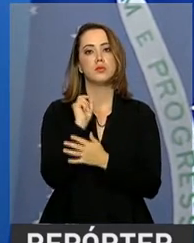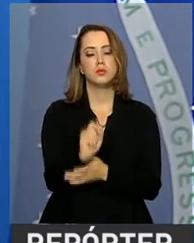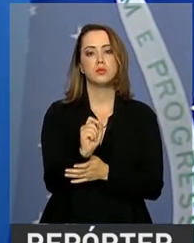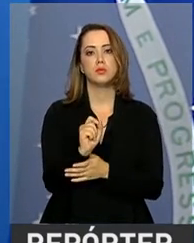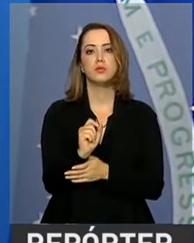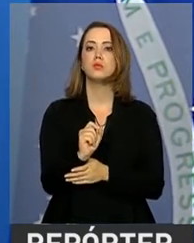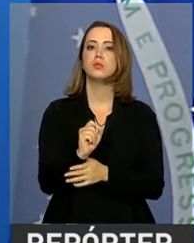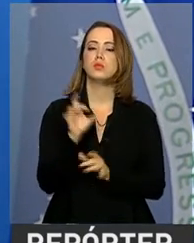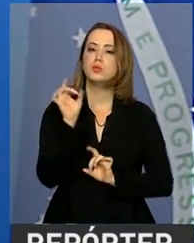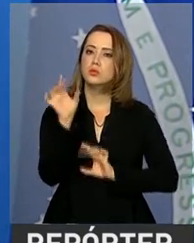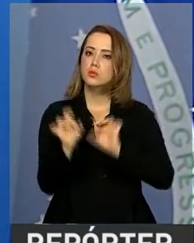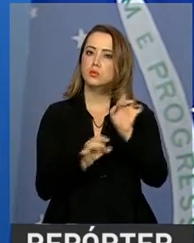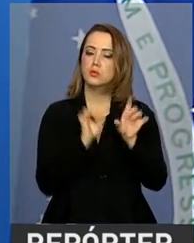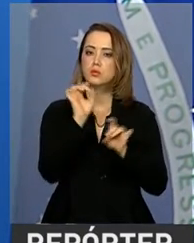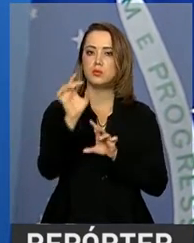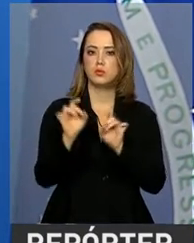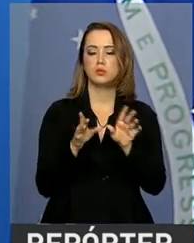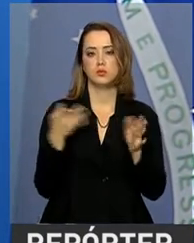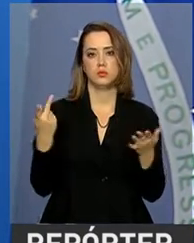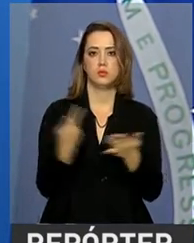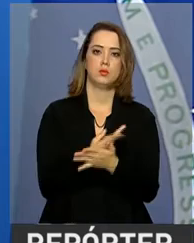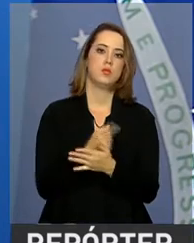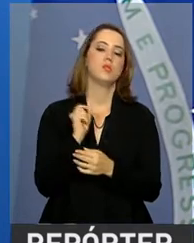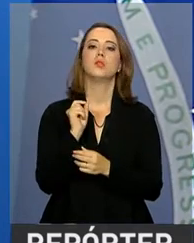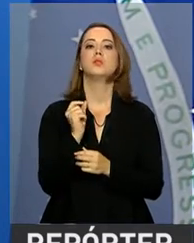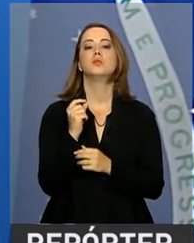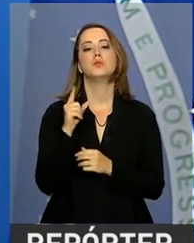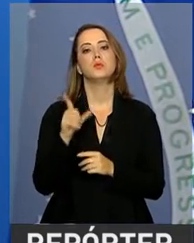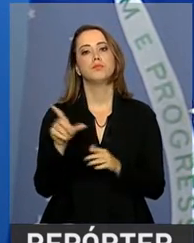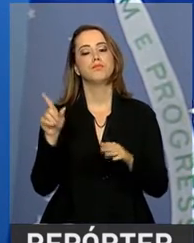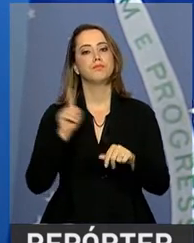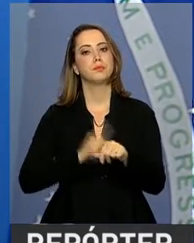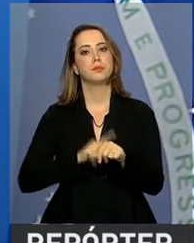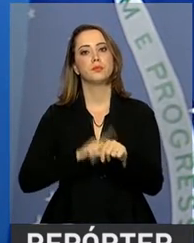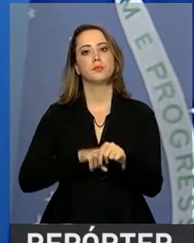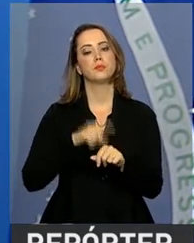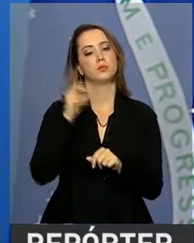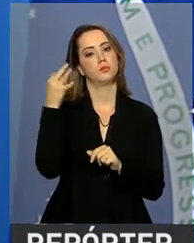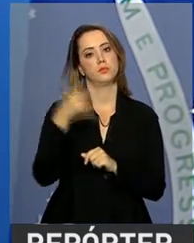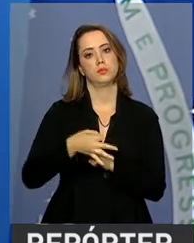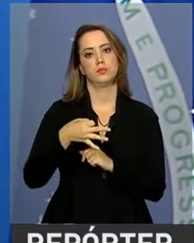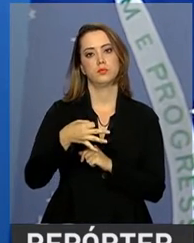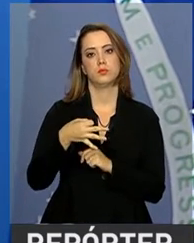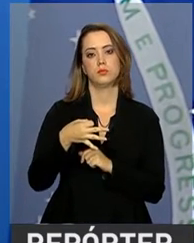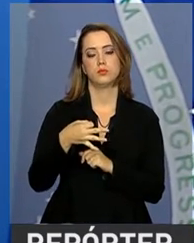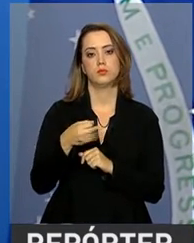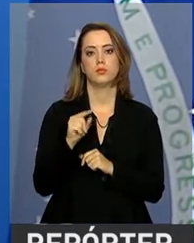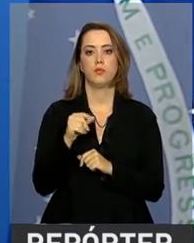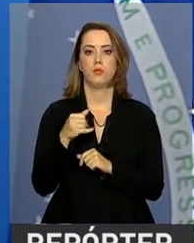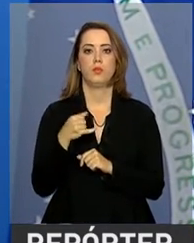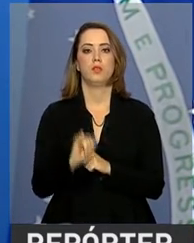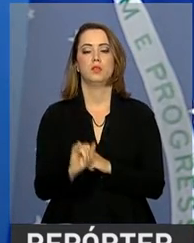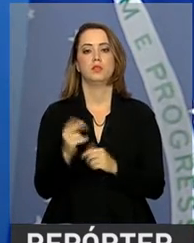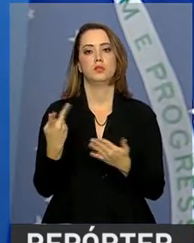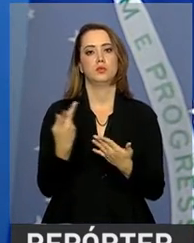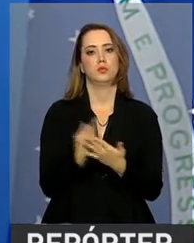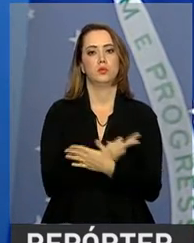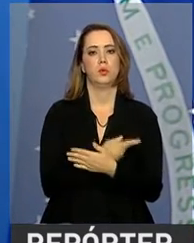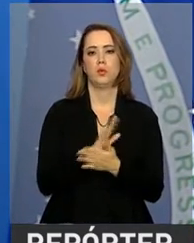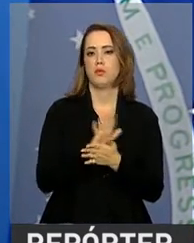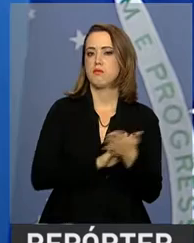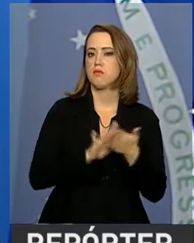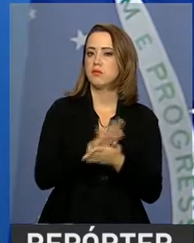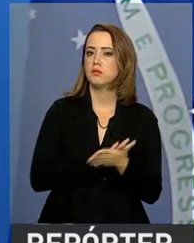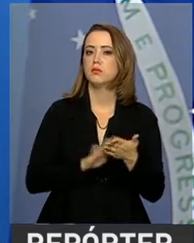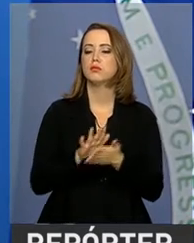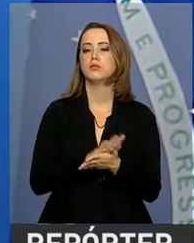em especialíssimas situações e de modo provisório e temporário, sem comprometer de forma